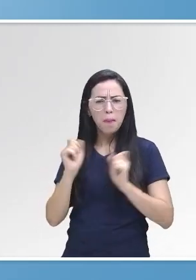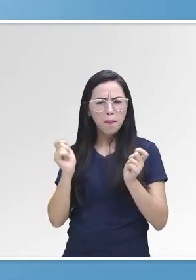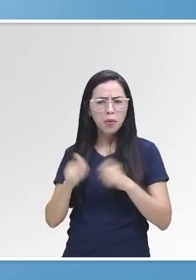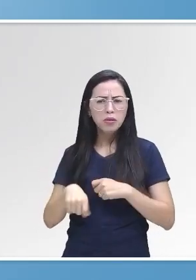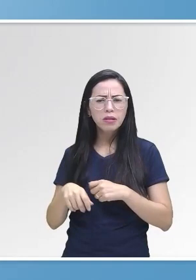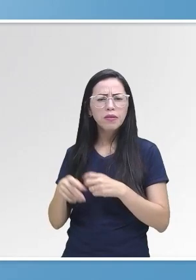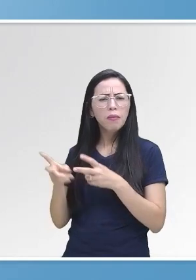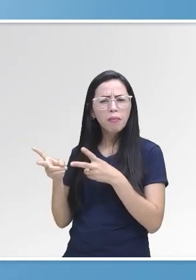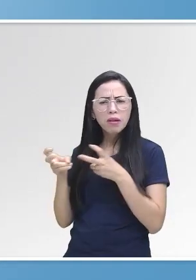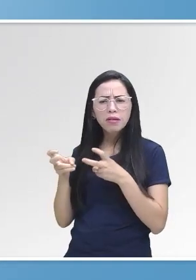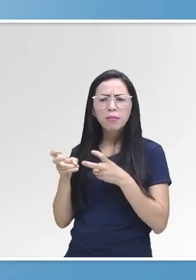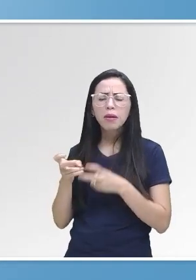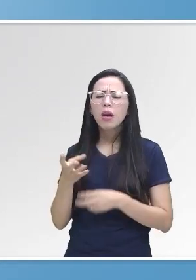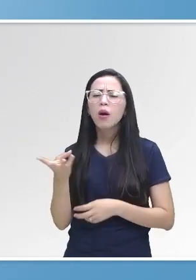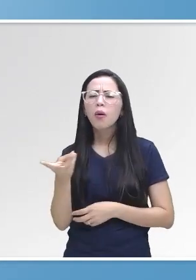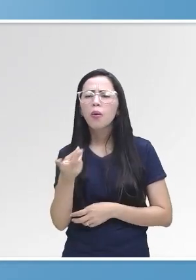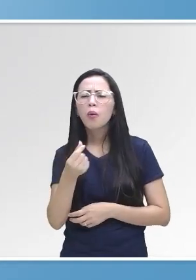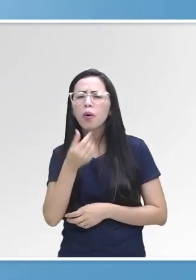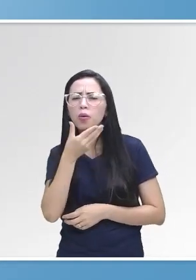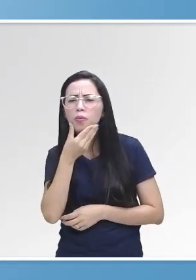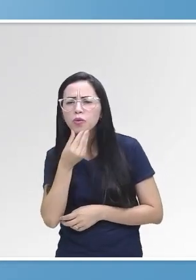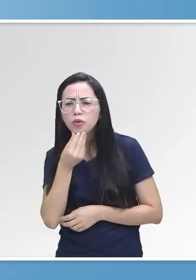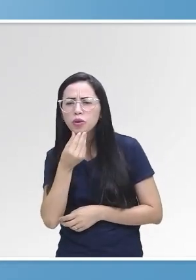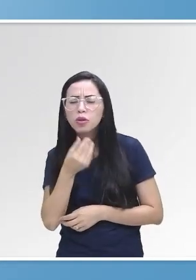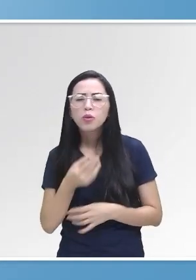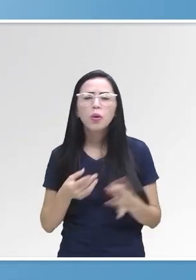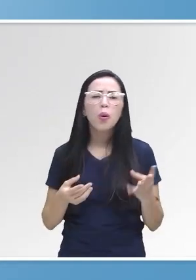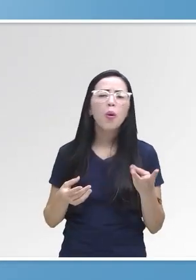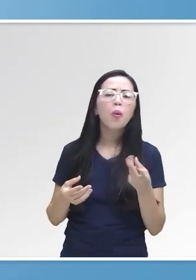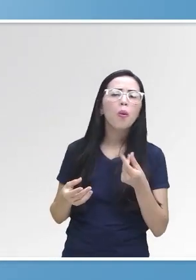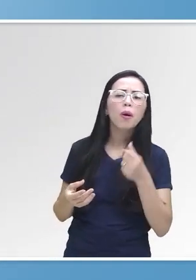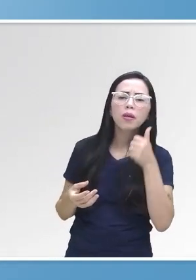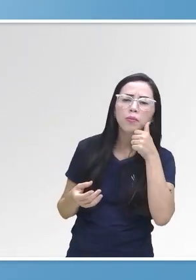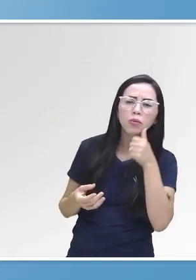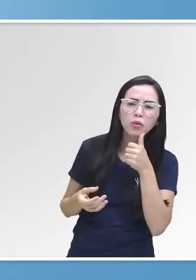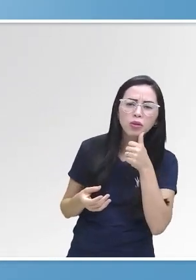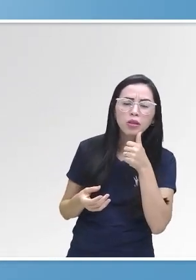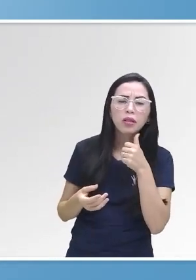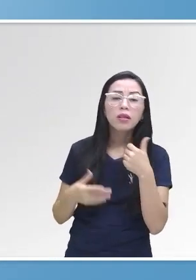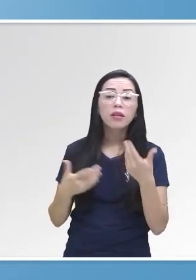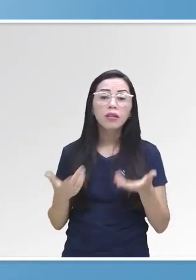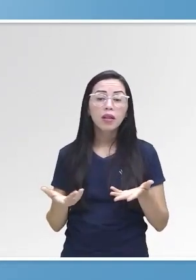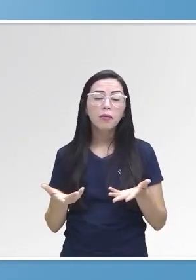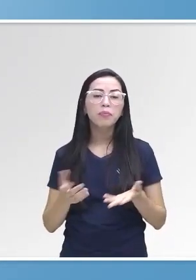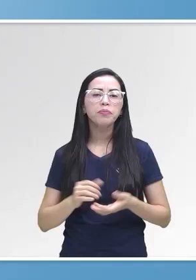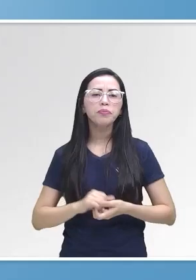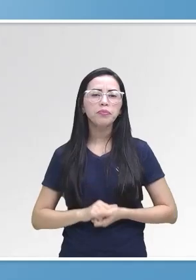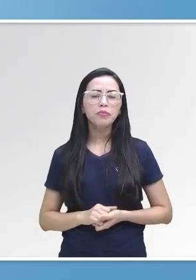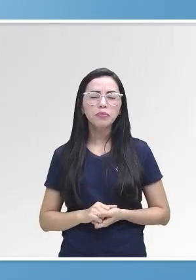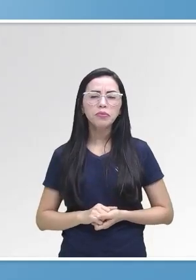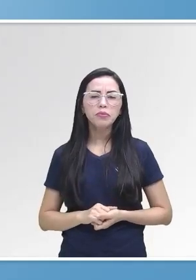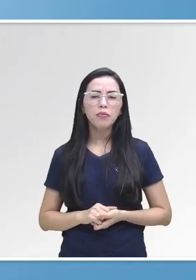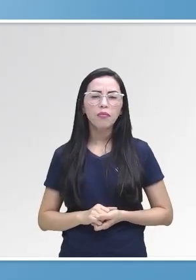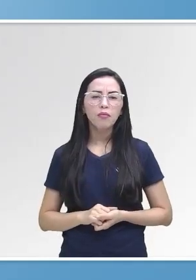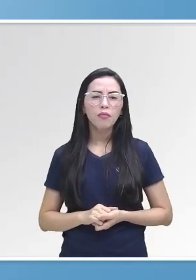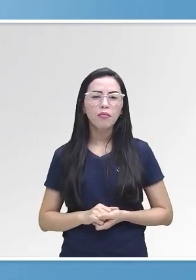meninas vão para fazer esse gráfico por exemplo e se temos